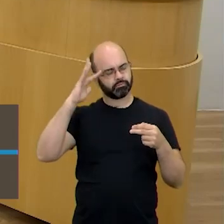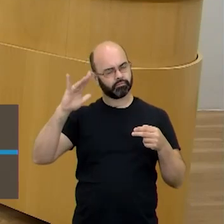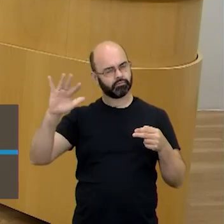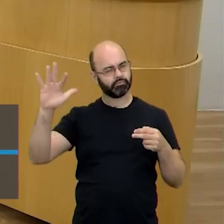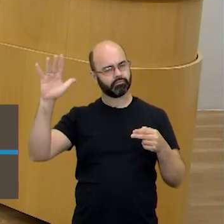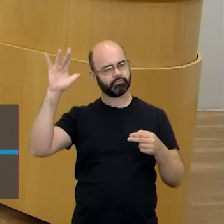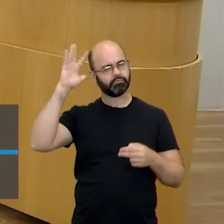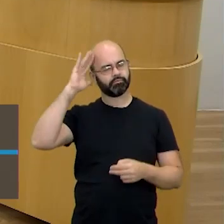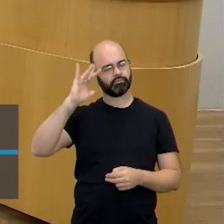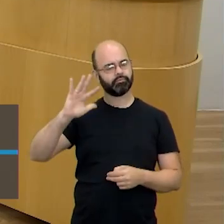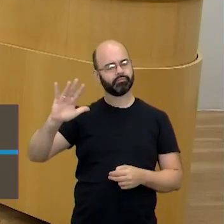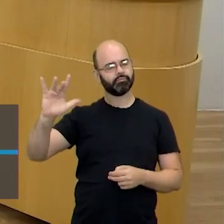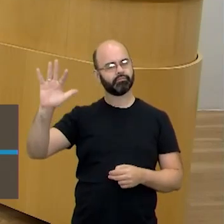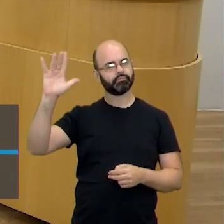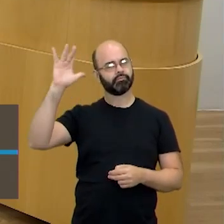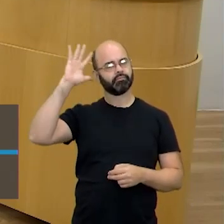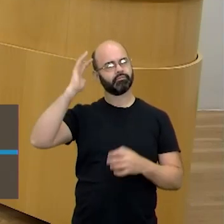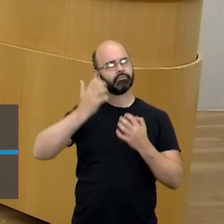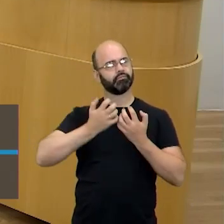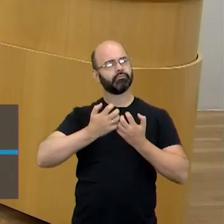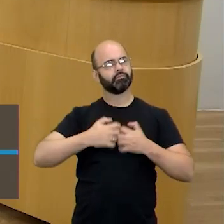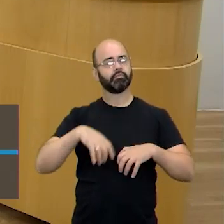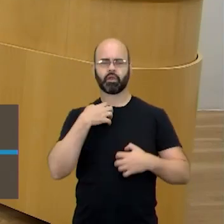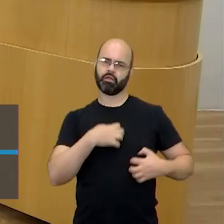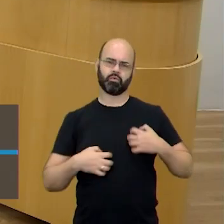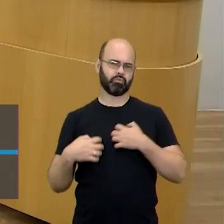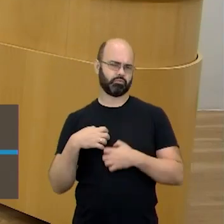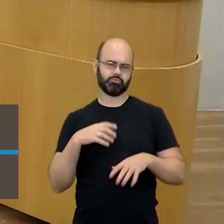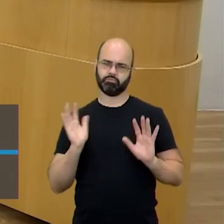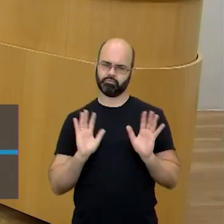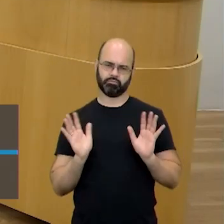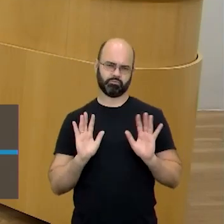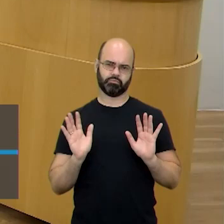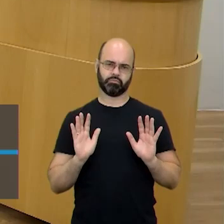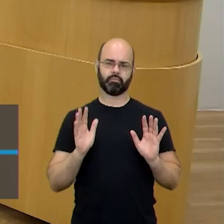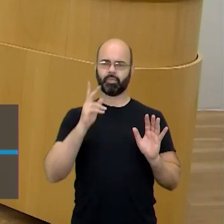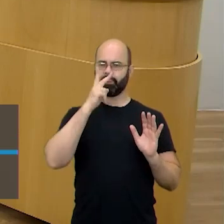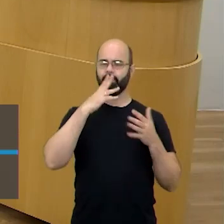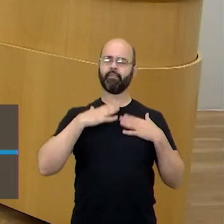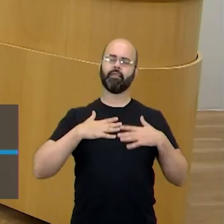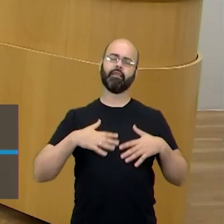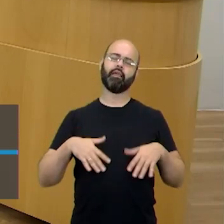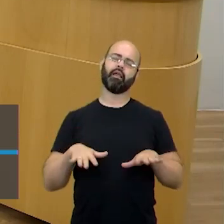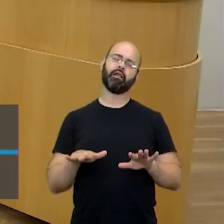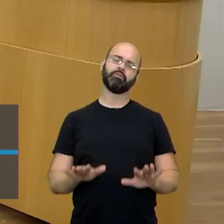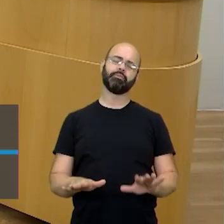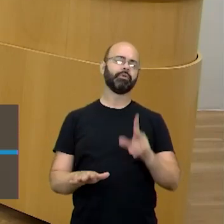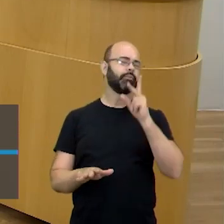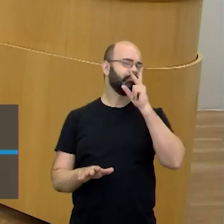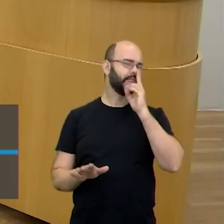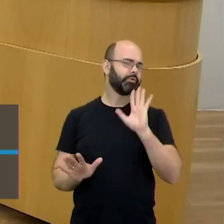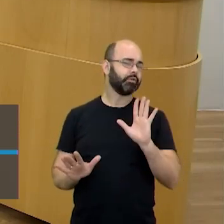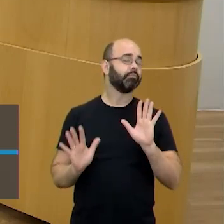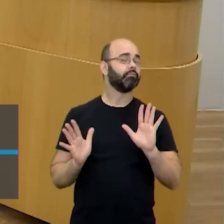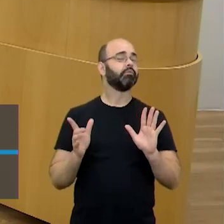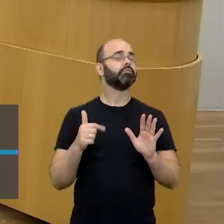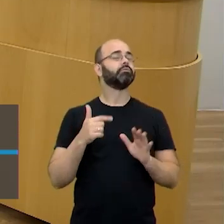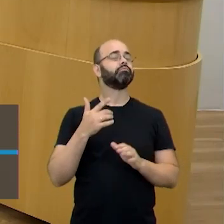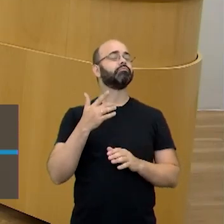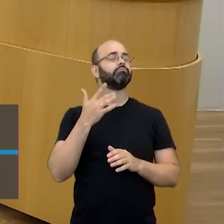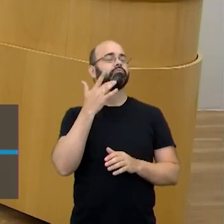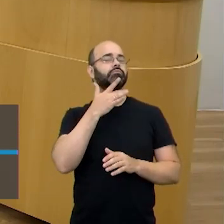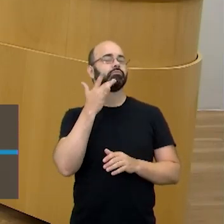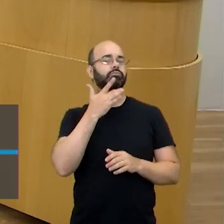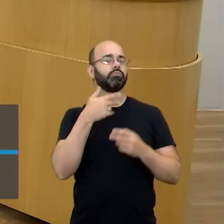numa vibe assim, não é de angústia. É quase que relaxamento, mas ao mesmo tempo você está curtindo pensar